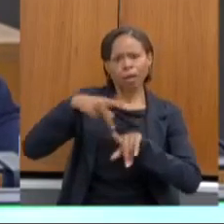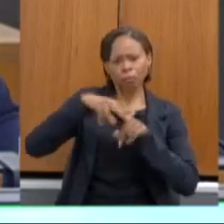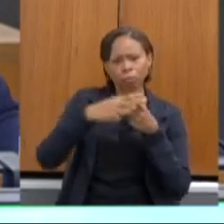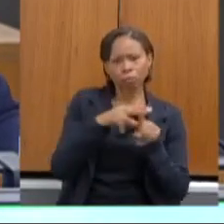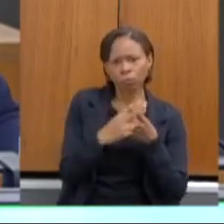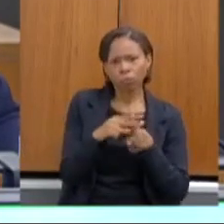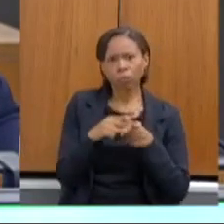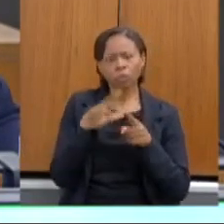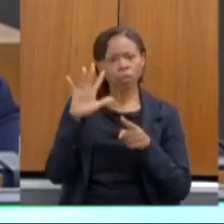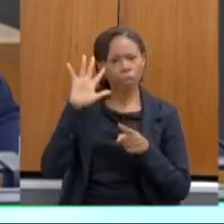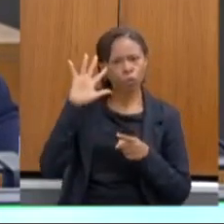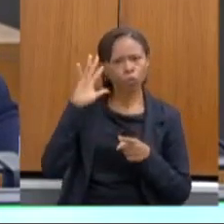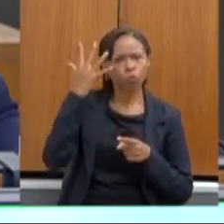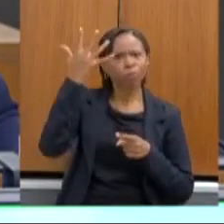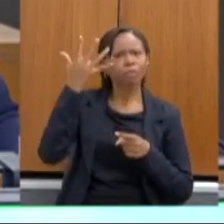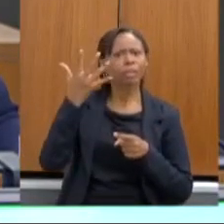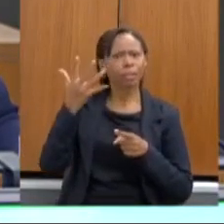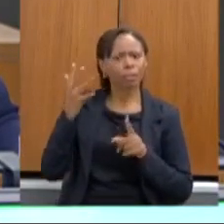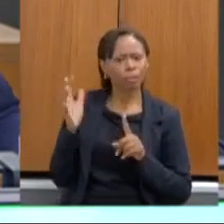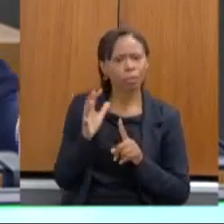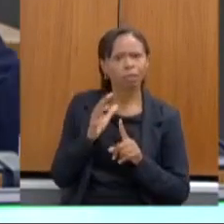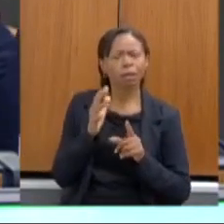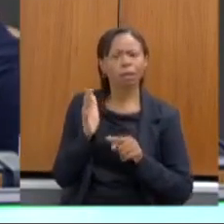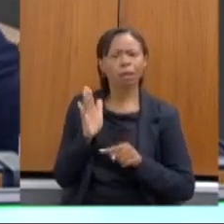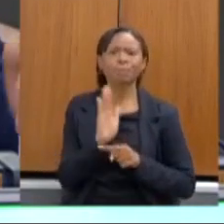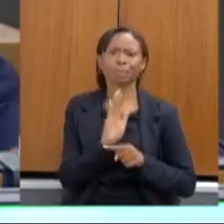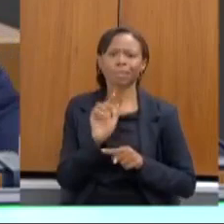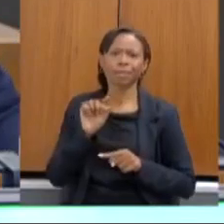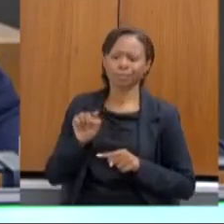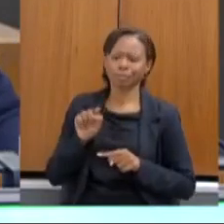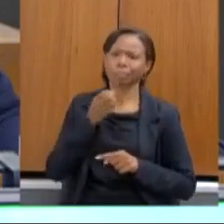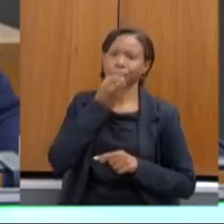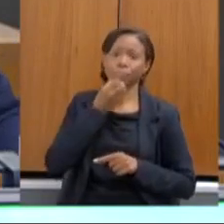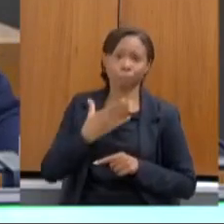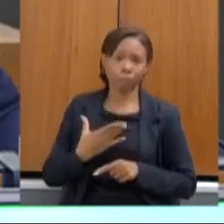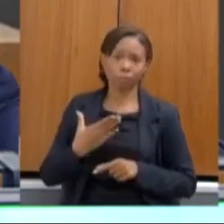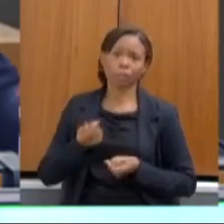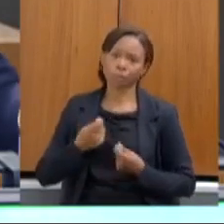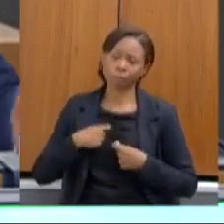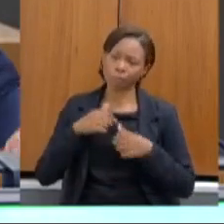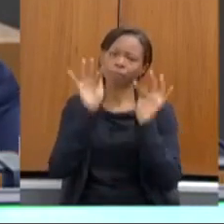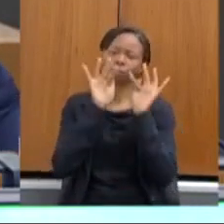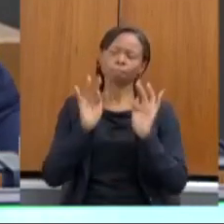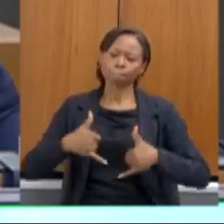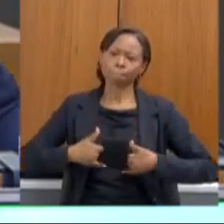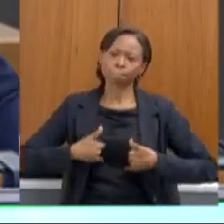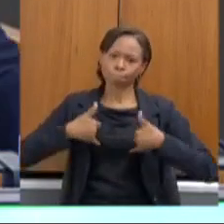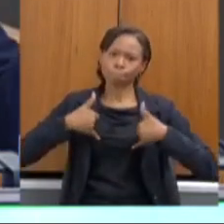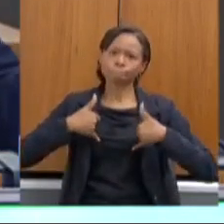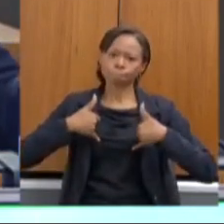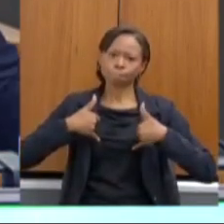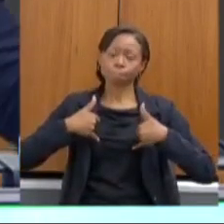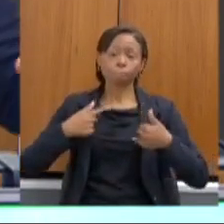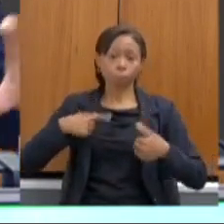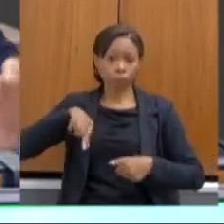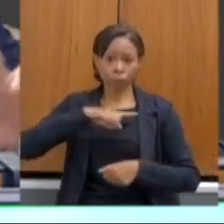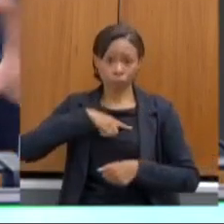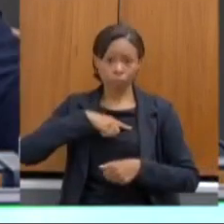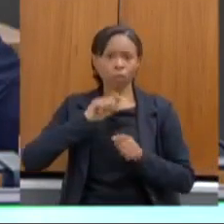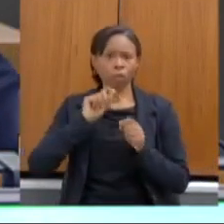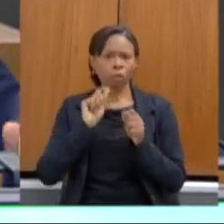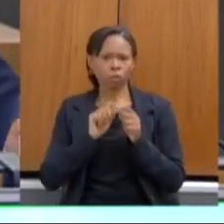soluções que vão impactar nelas mesmas e isso para gente é motivo de muito orgulho fizemos